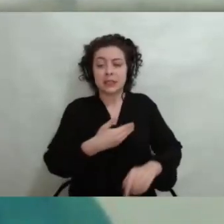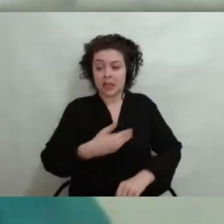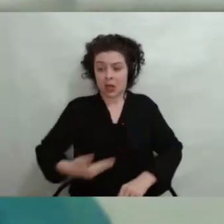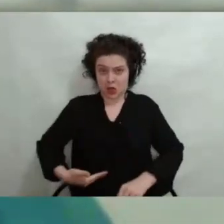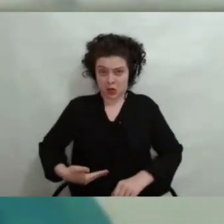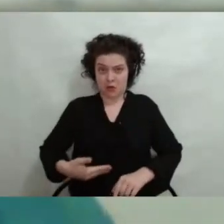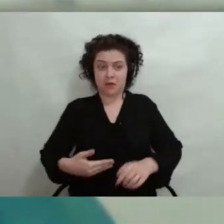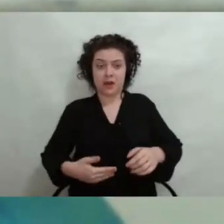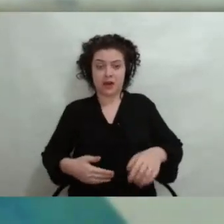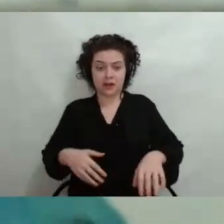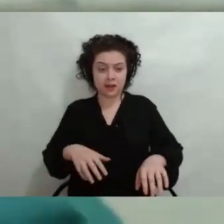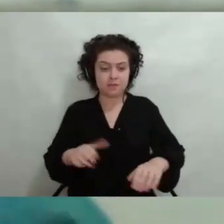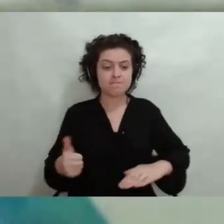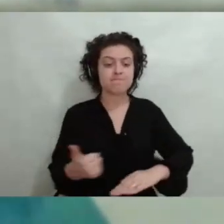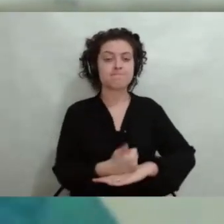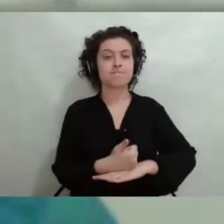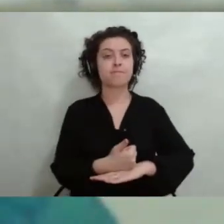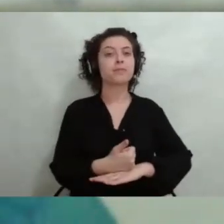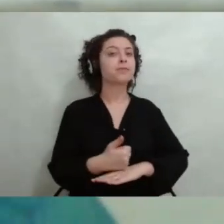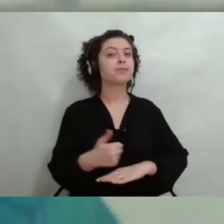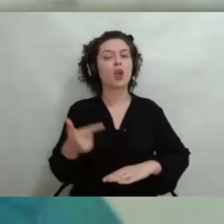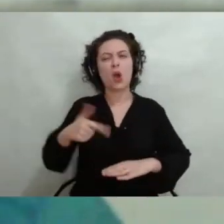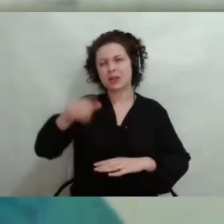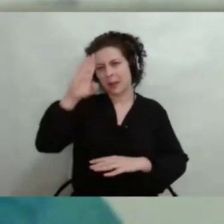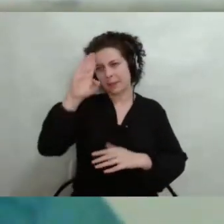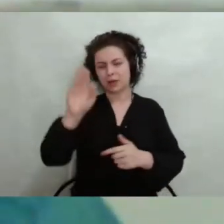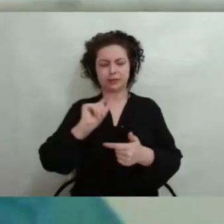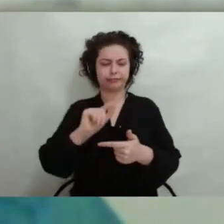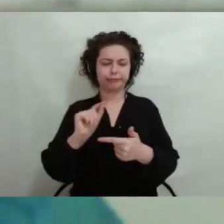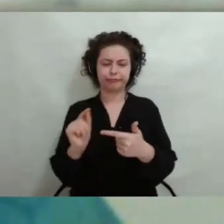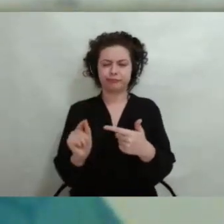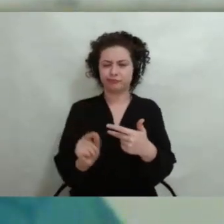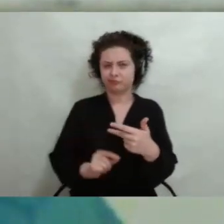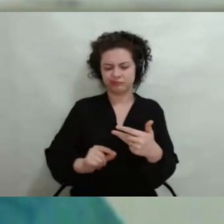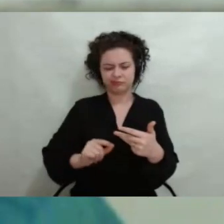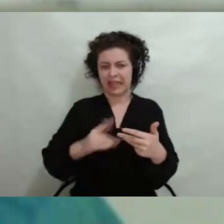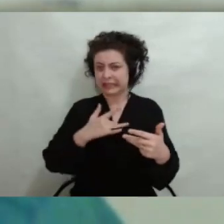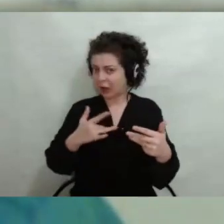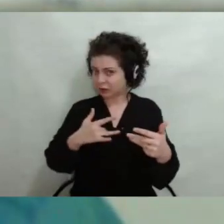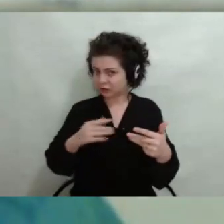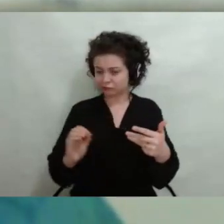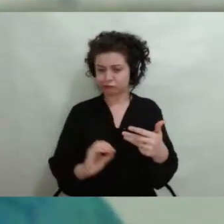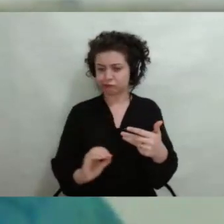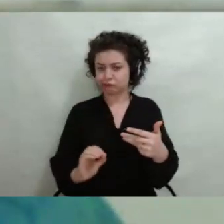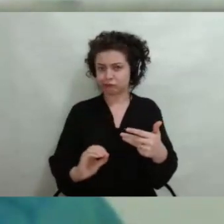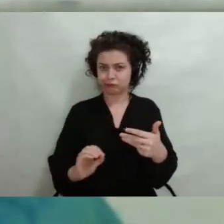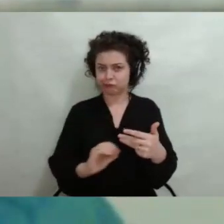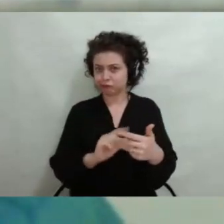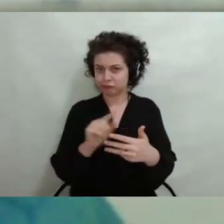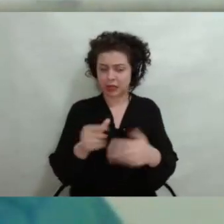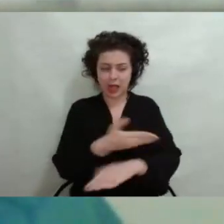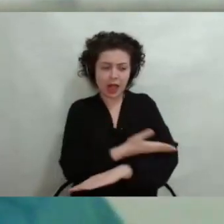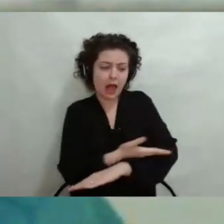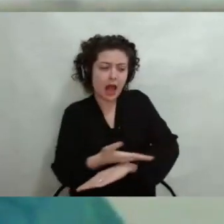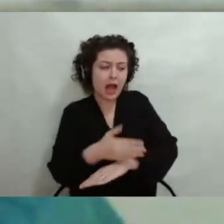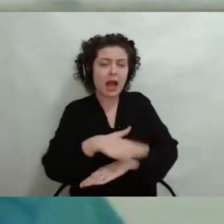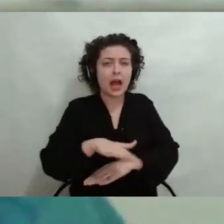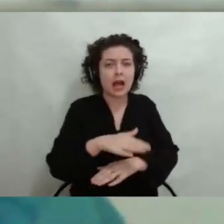tomava posse tinha outras prioridades, especialmente no âmbito dos costumes, na questão